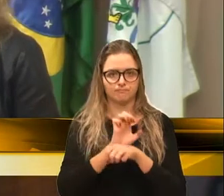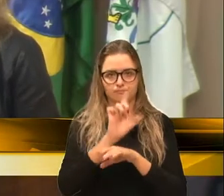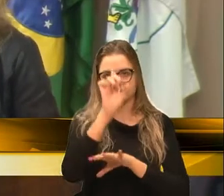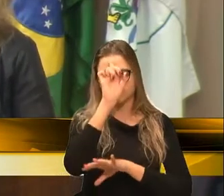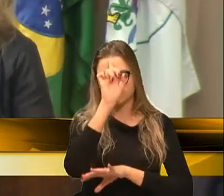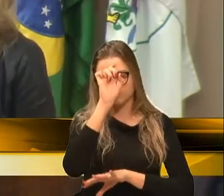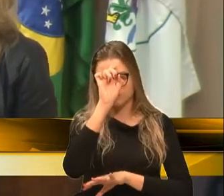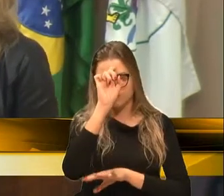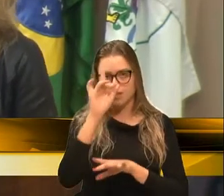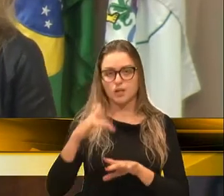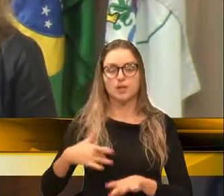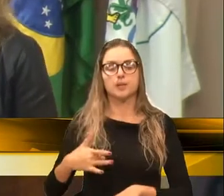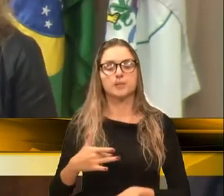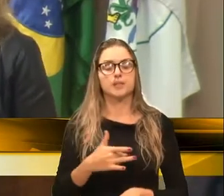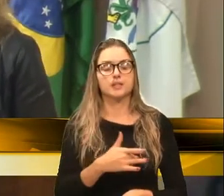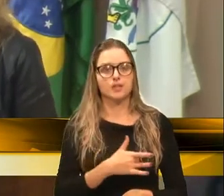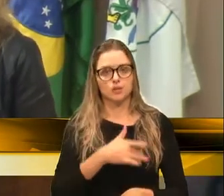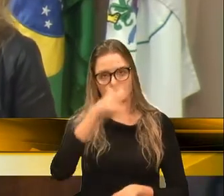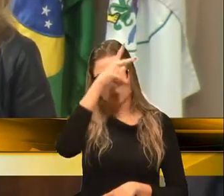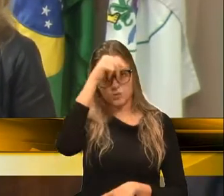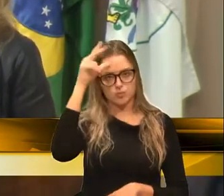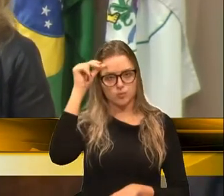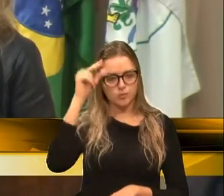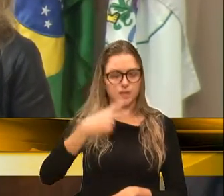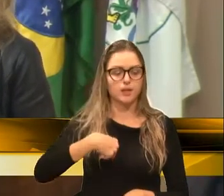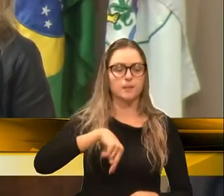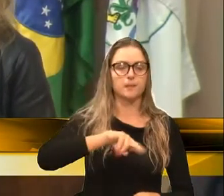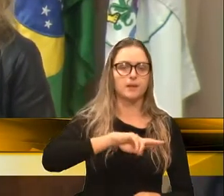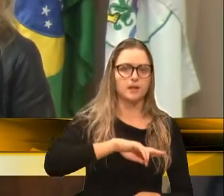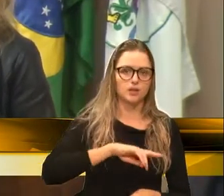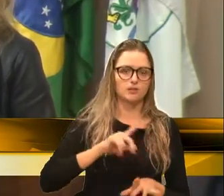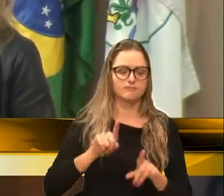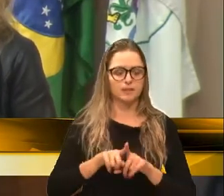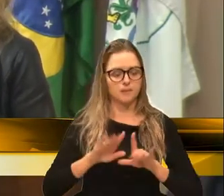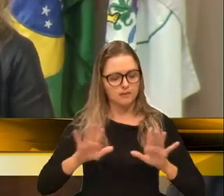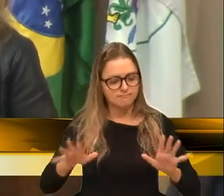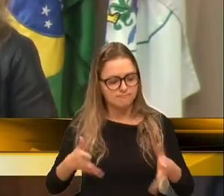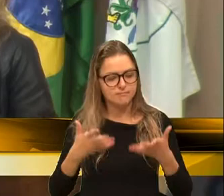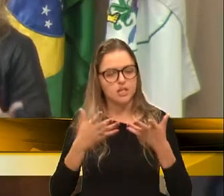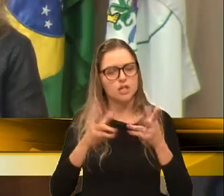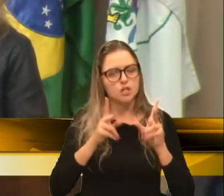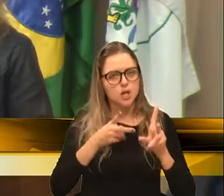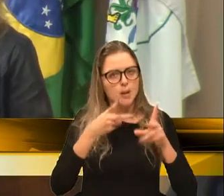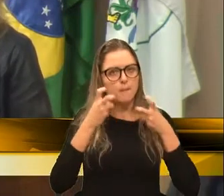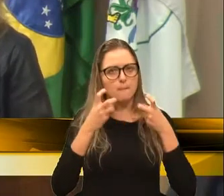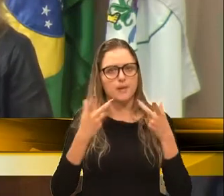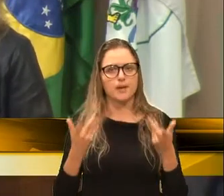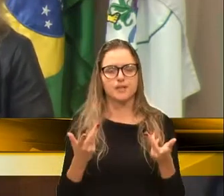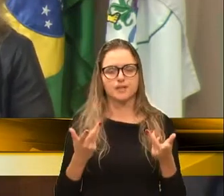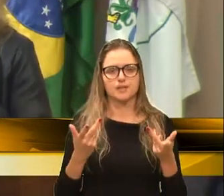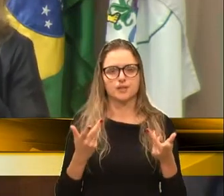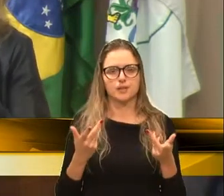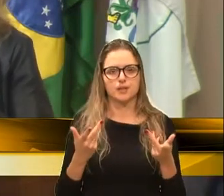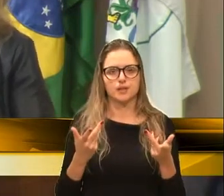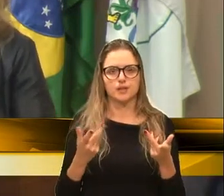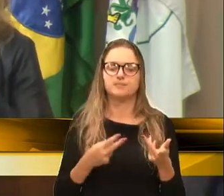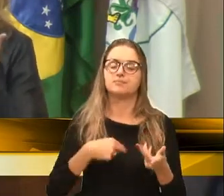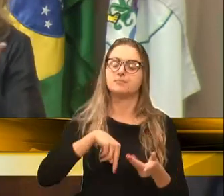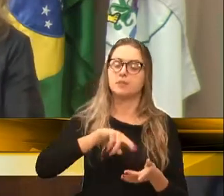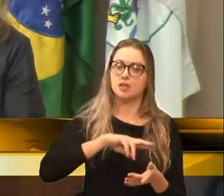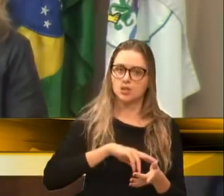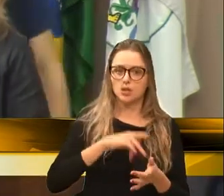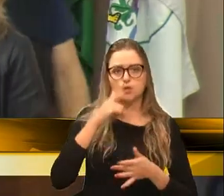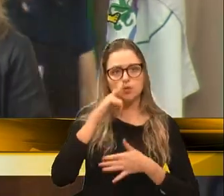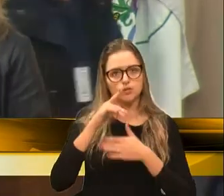hospitais, para a saúde e para nós, né? Até uma autoestima de verificar que a gente está dando